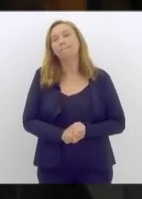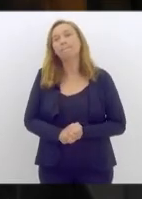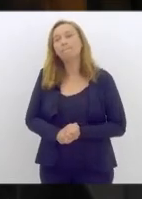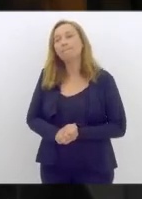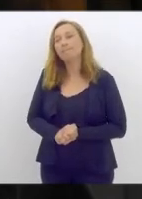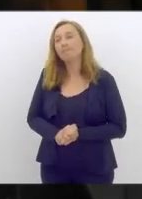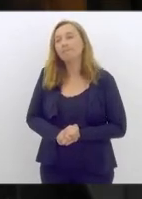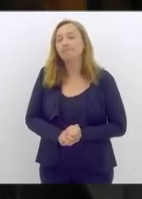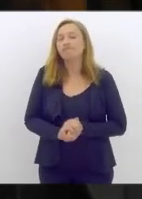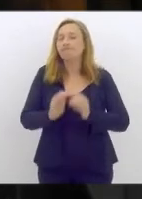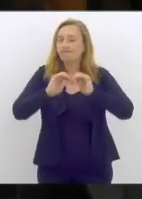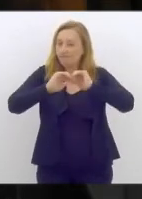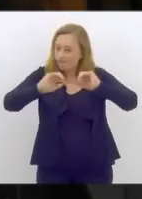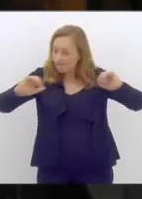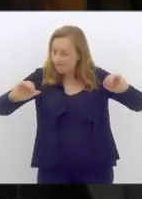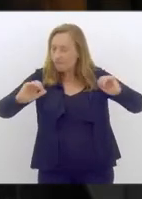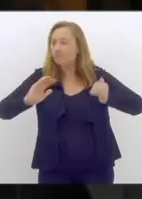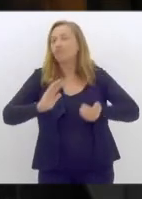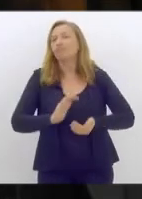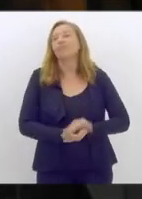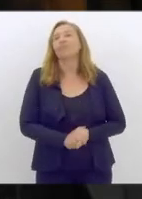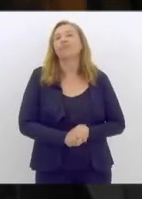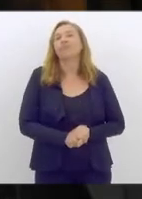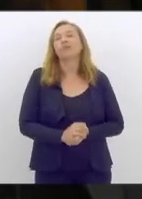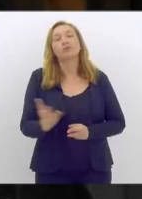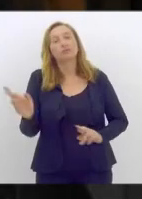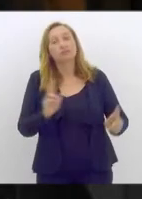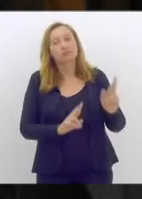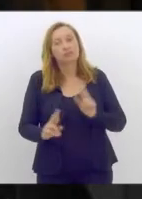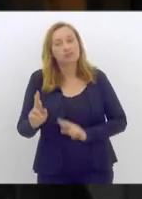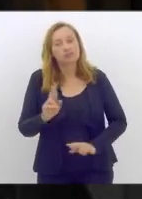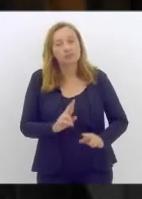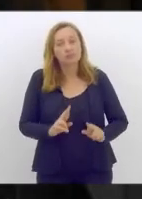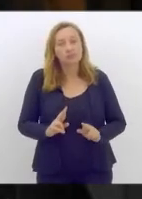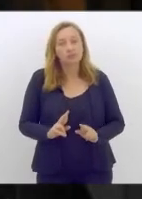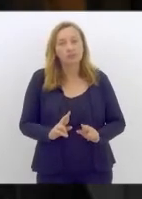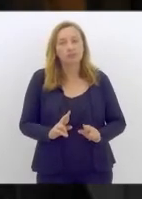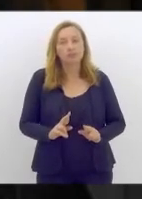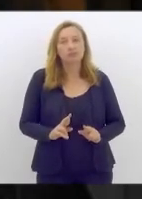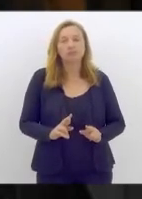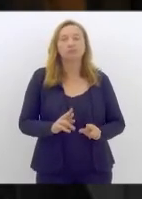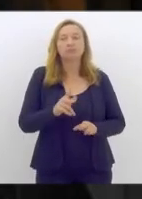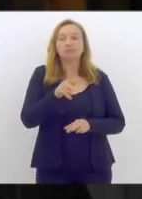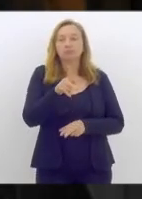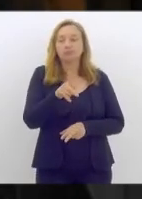em separado em relação a pílula de 2023